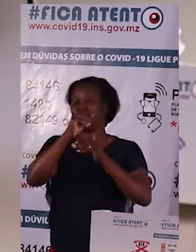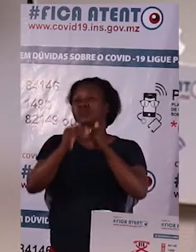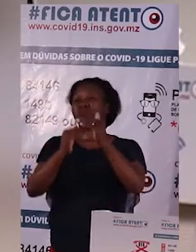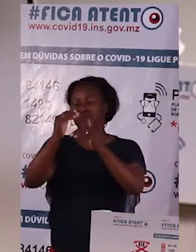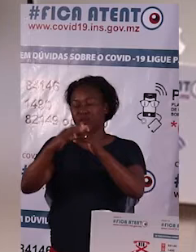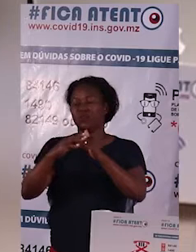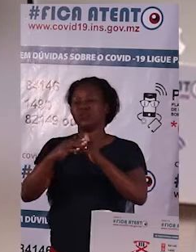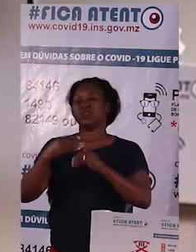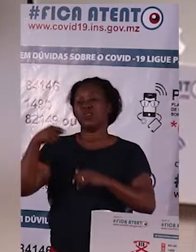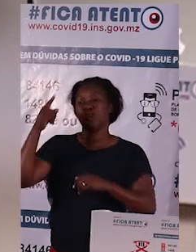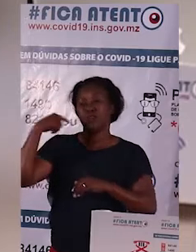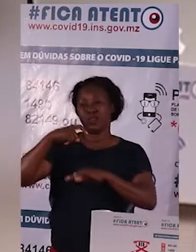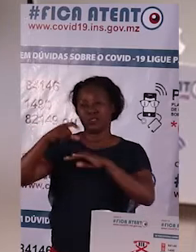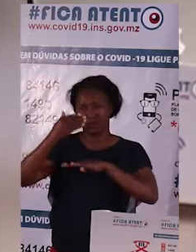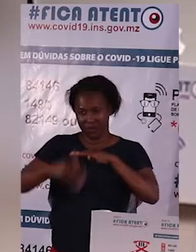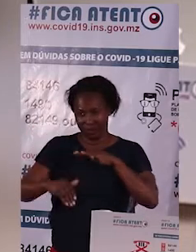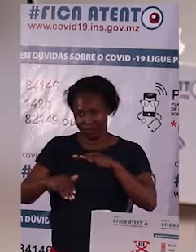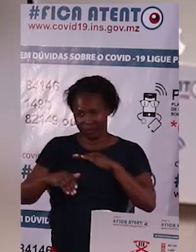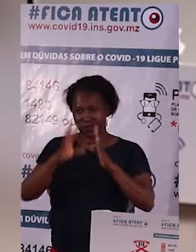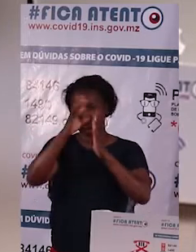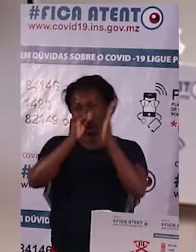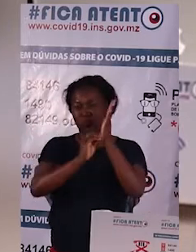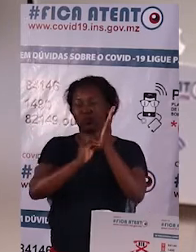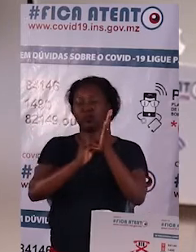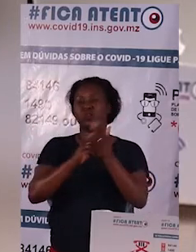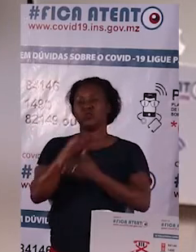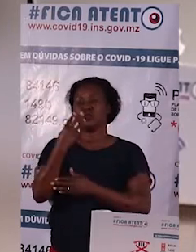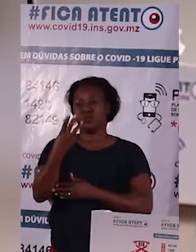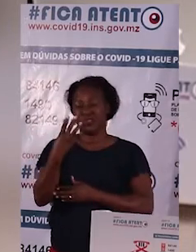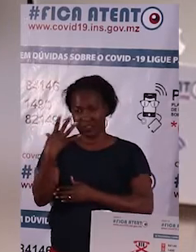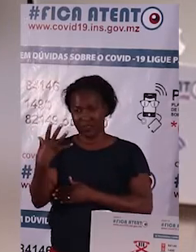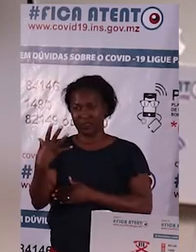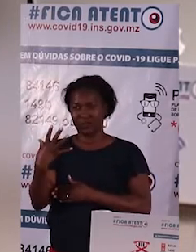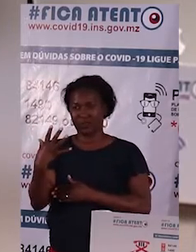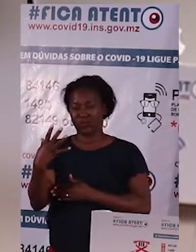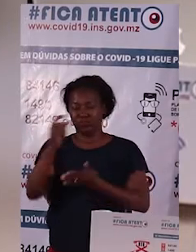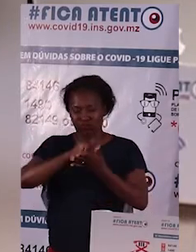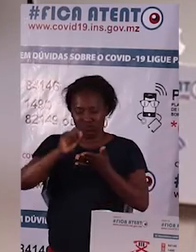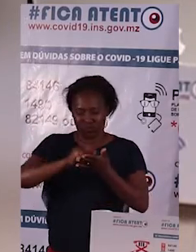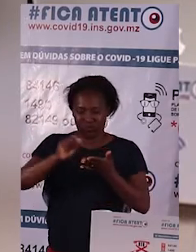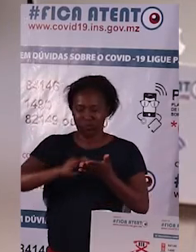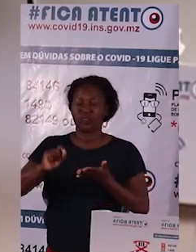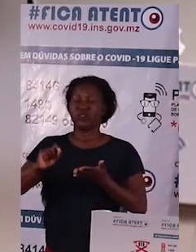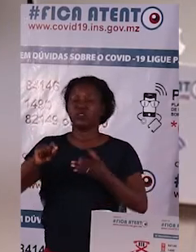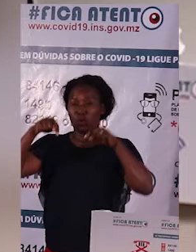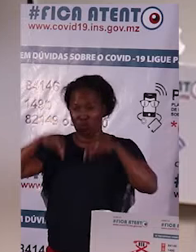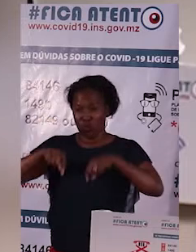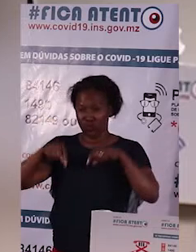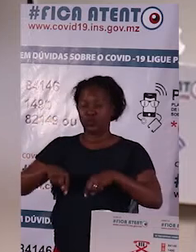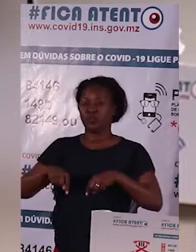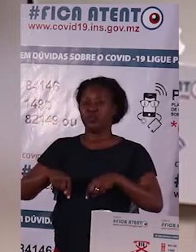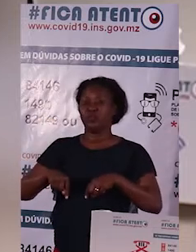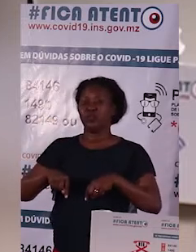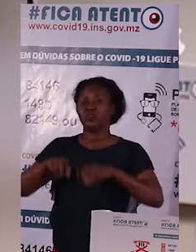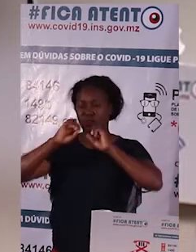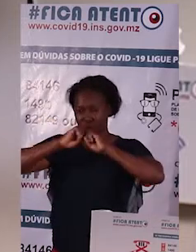epidemiológica que terminou ontem, nós tivemos 35 casos. Os casos registrados hoje, que foram